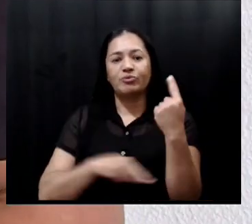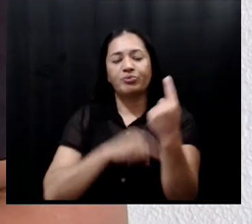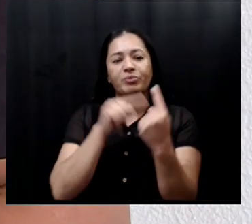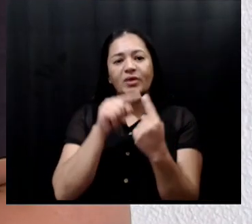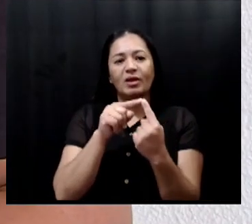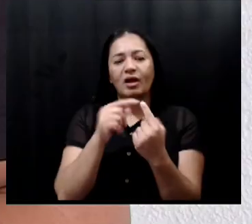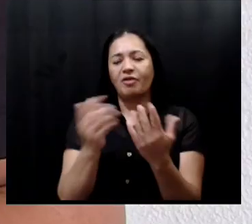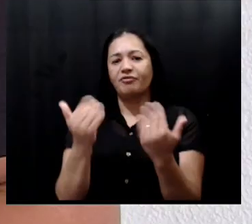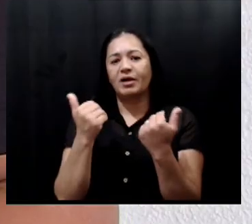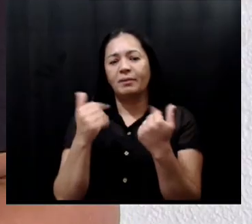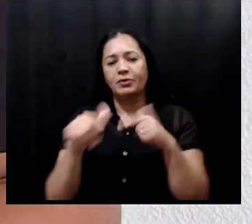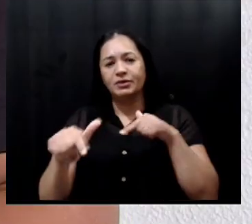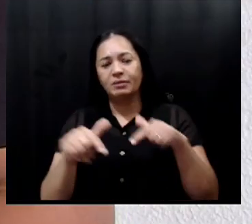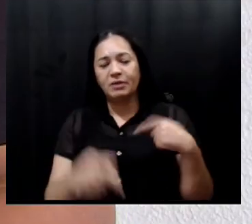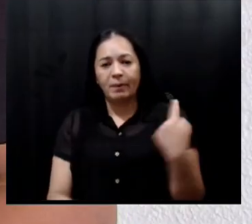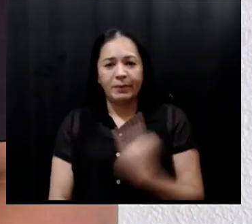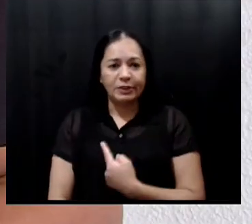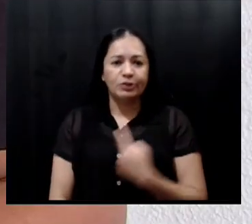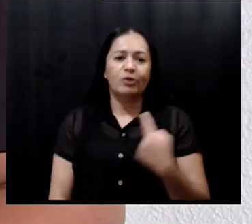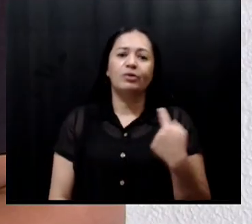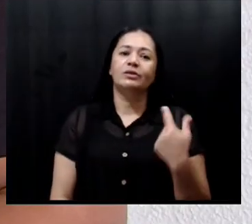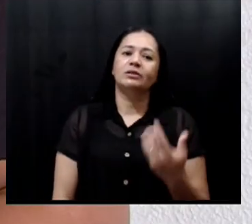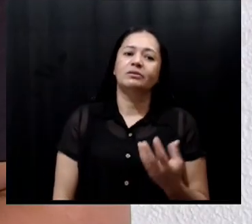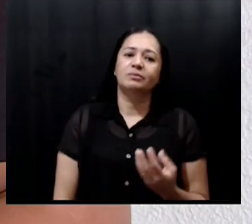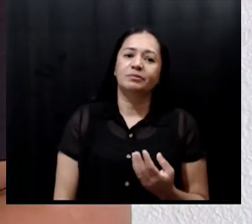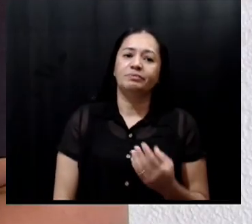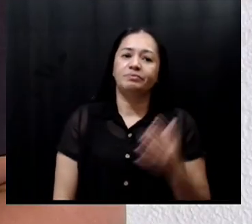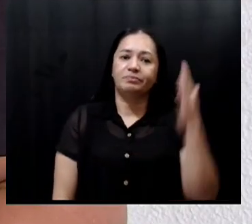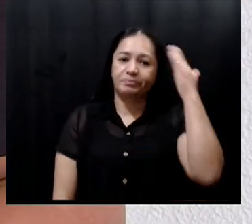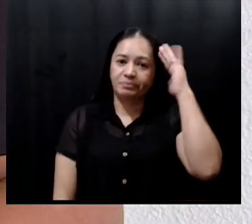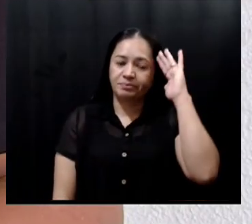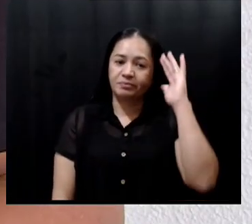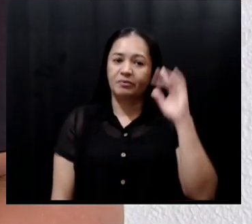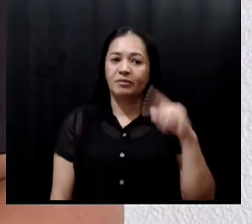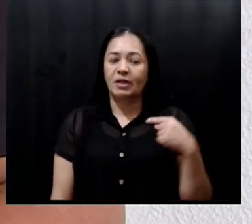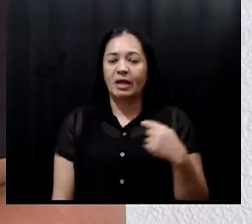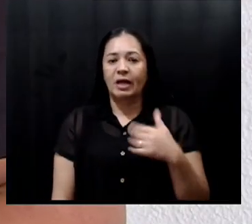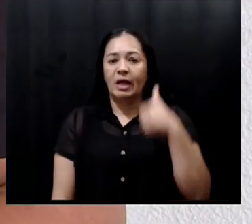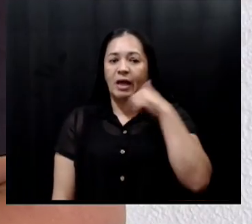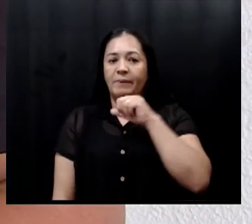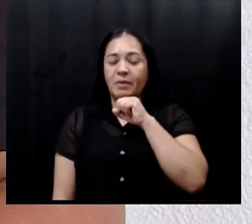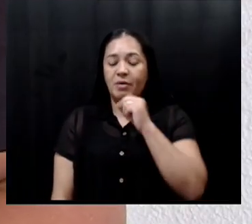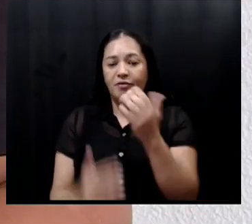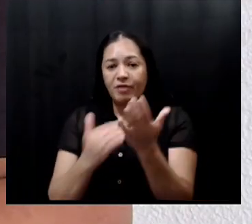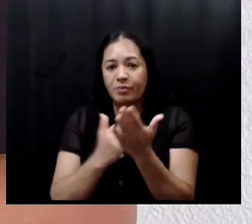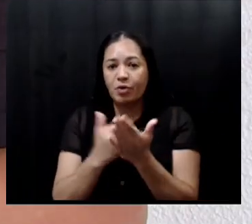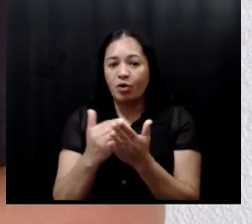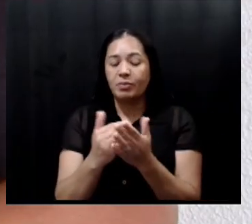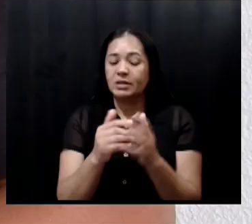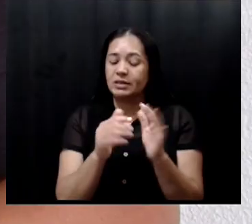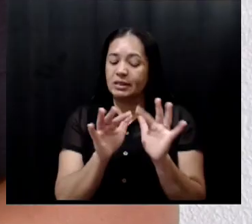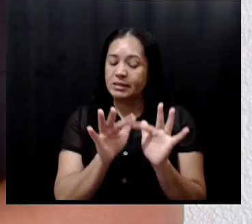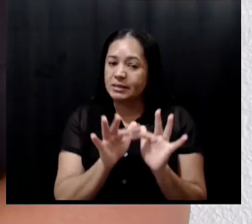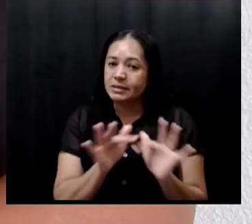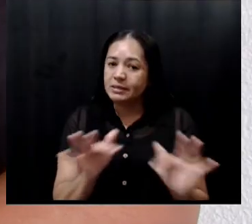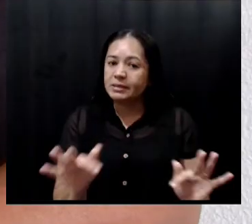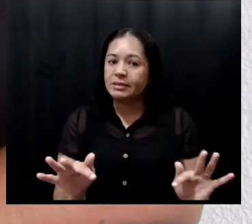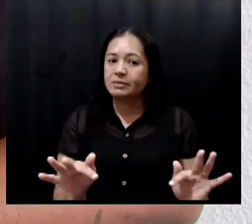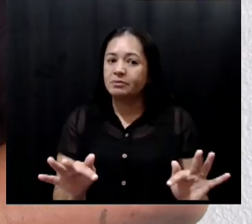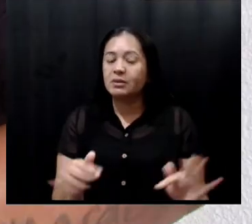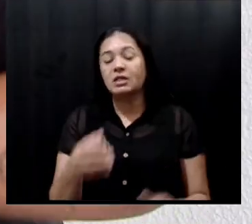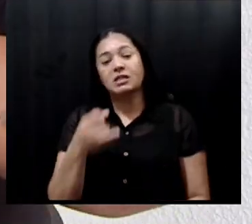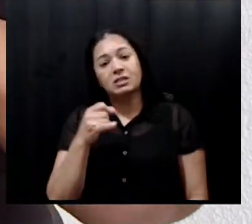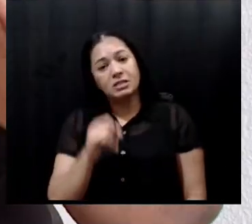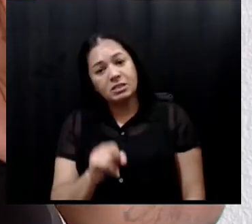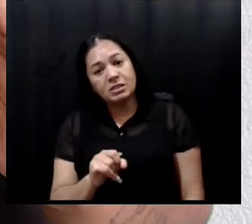gente, entendeu? E assim, minha mãe falou, vamos começar pequeno. Se vê que a gente